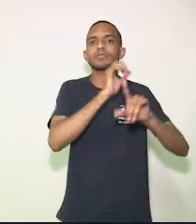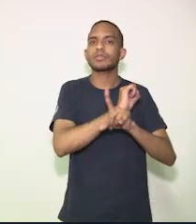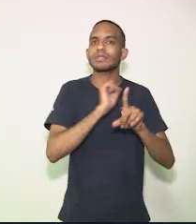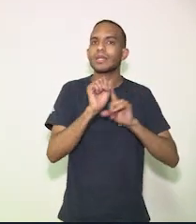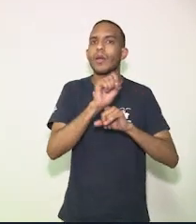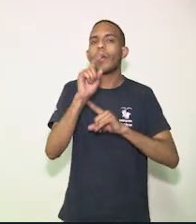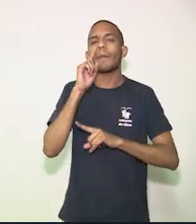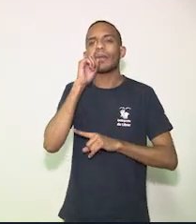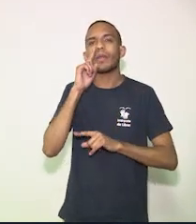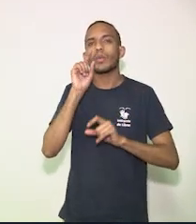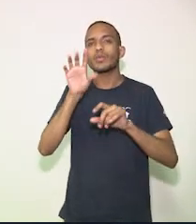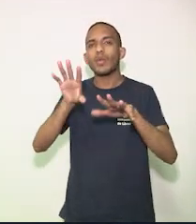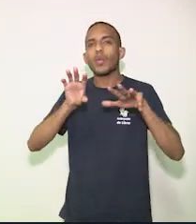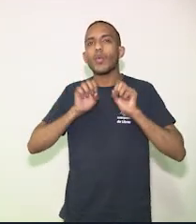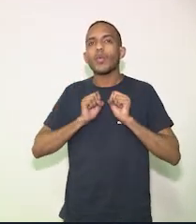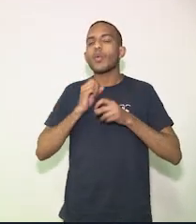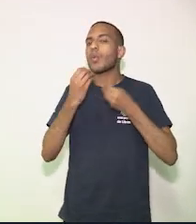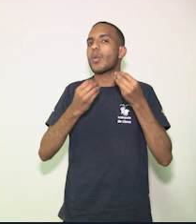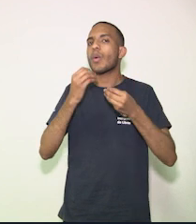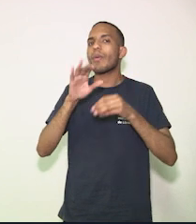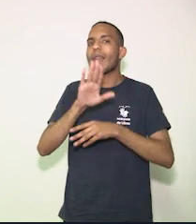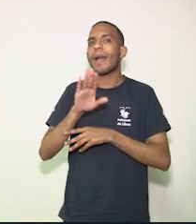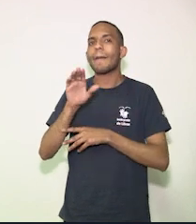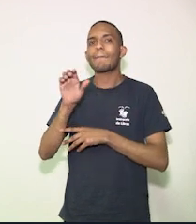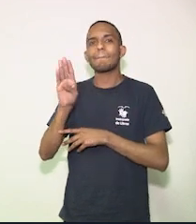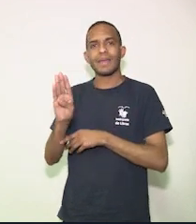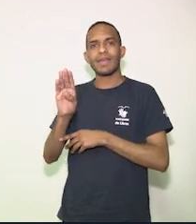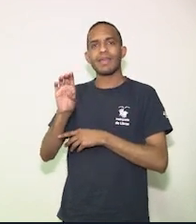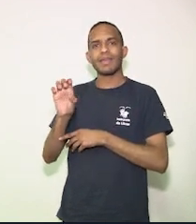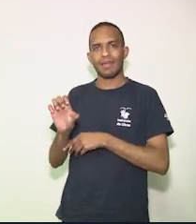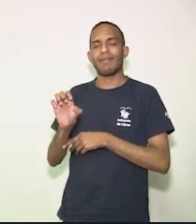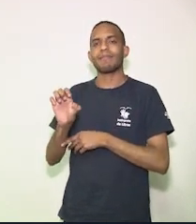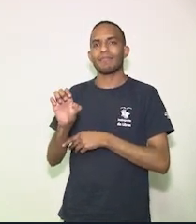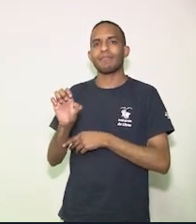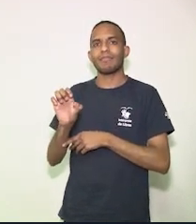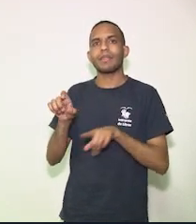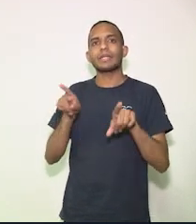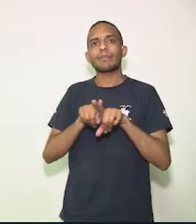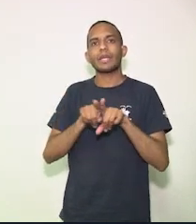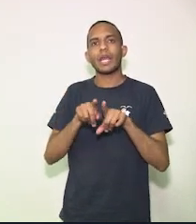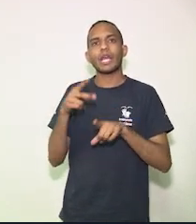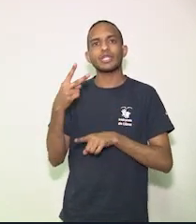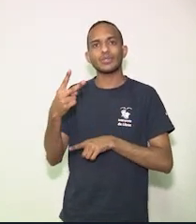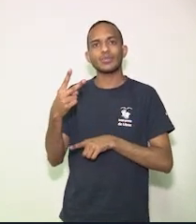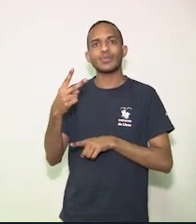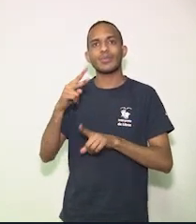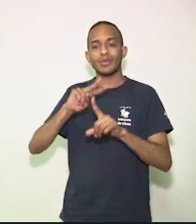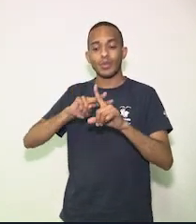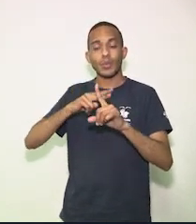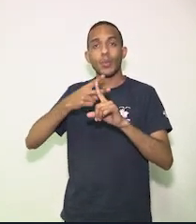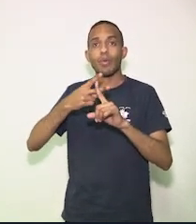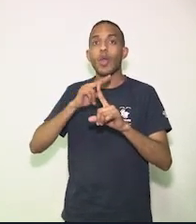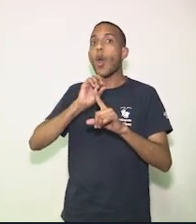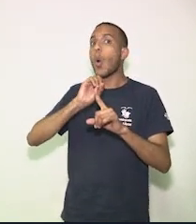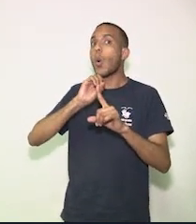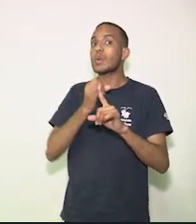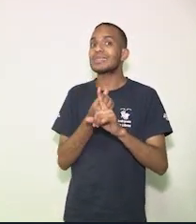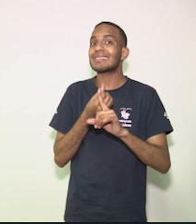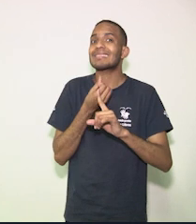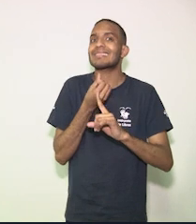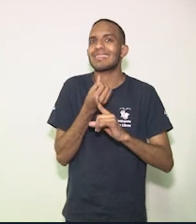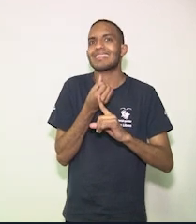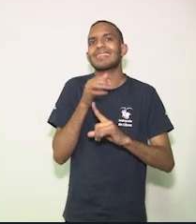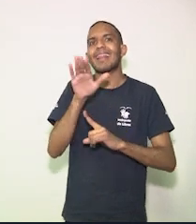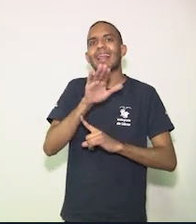social. O maior risco de infecção nas classes D e E, de 2 a 6 vezes mais do